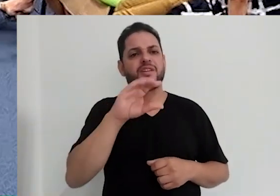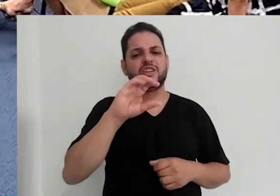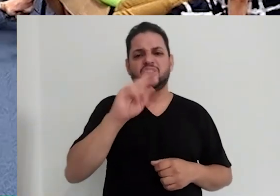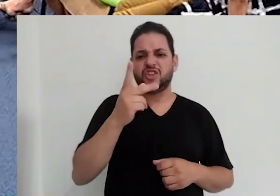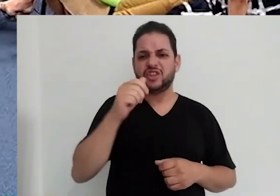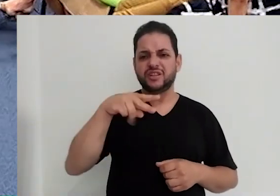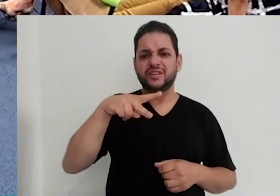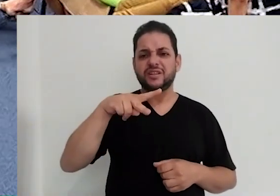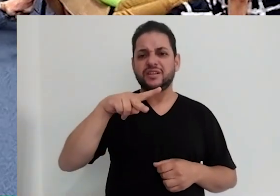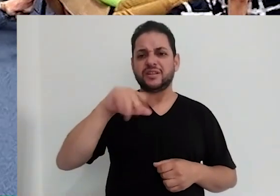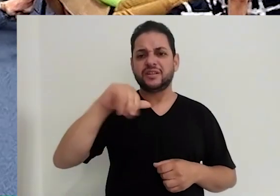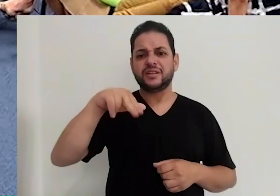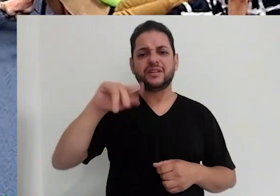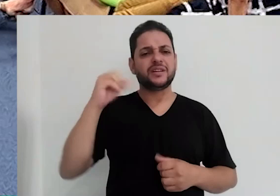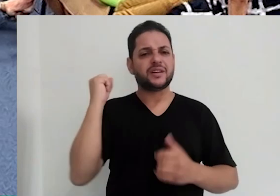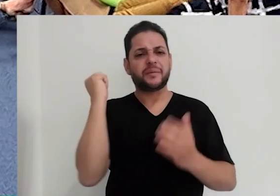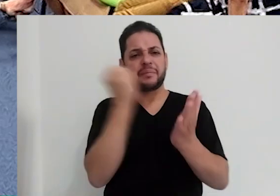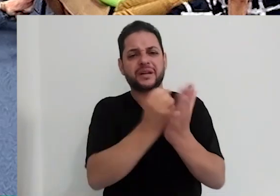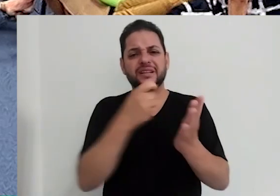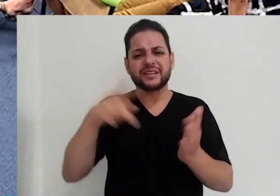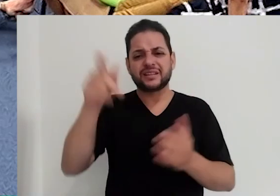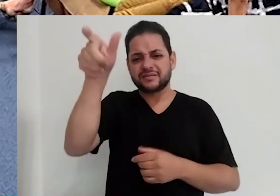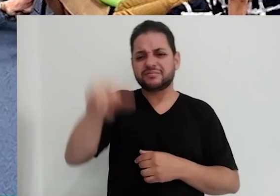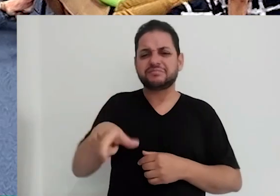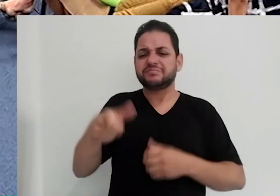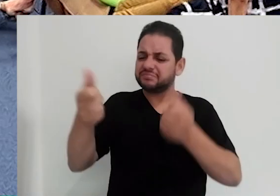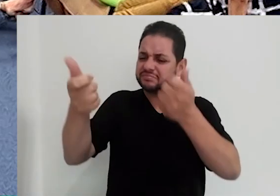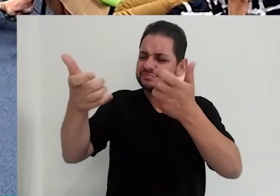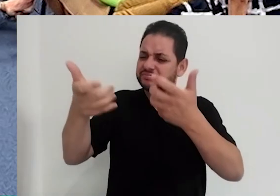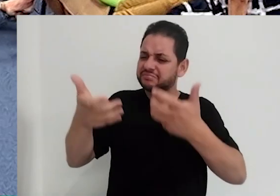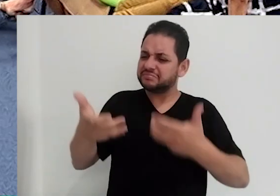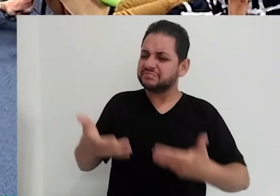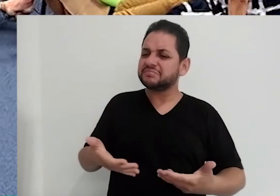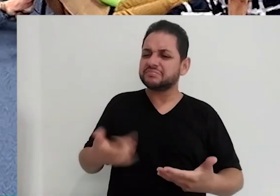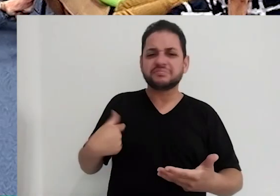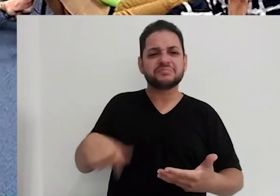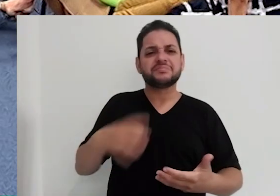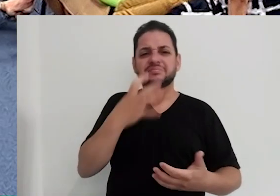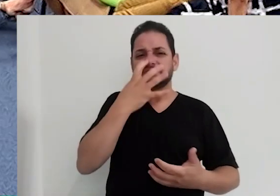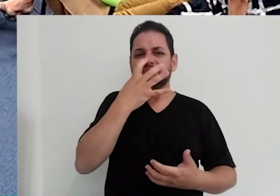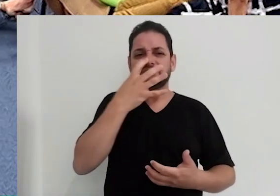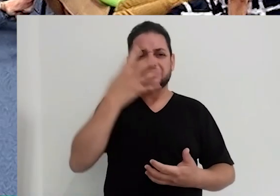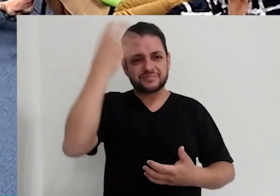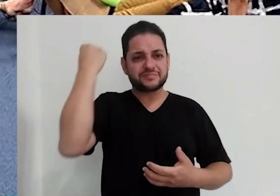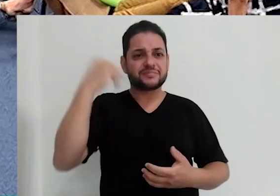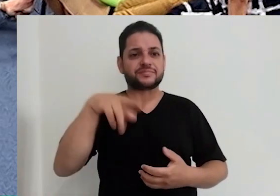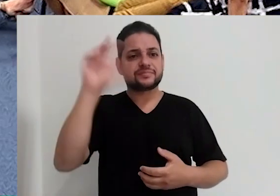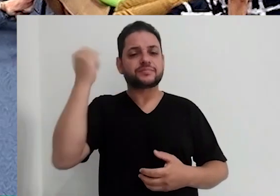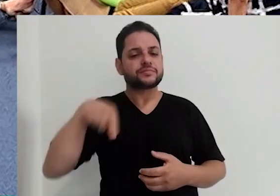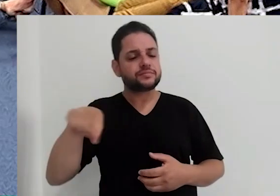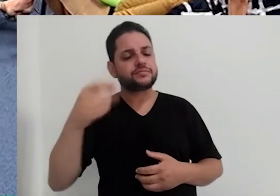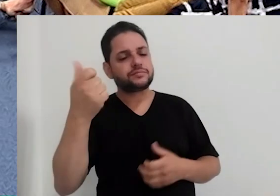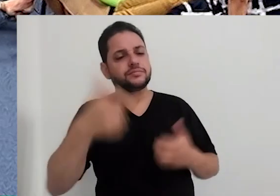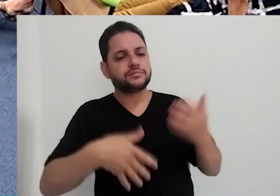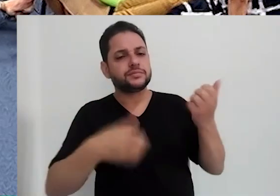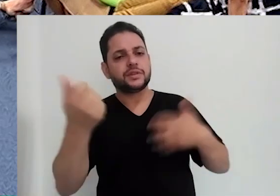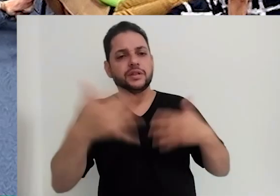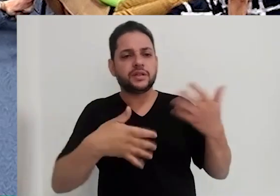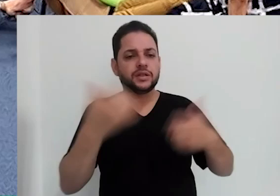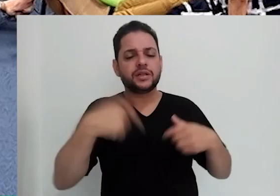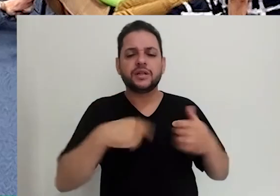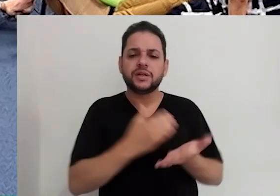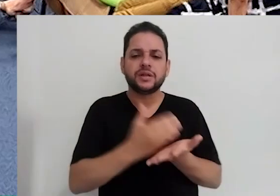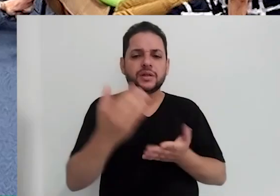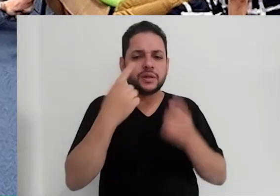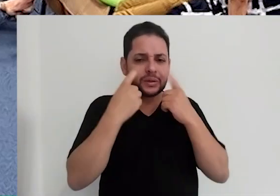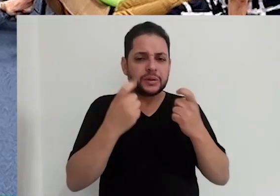dele ele me deu uma lição de entrevista que eu nunca mais esqueci ele ele começou a falar e imediatamente ele começou a chorar e aí